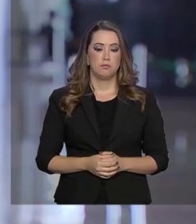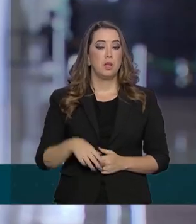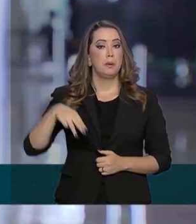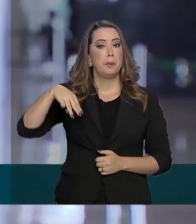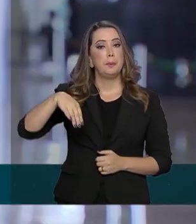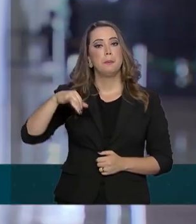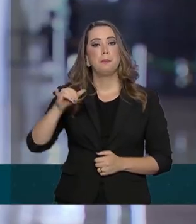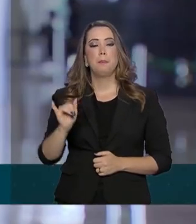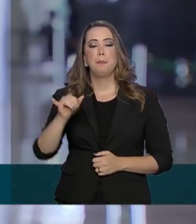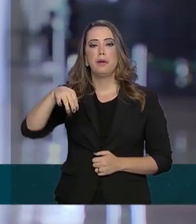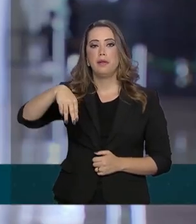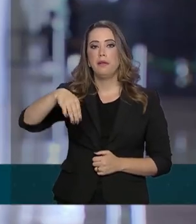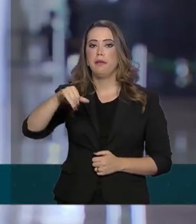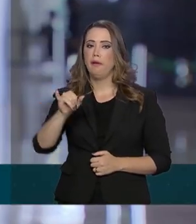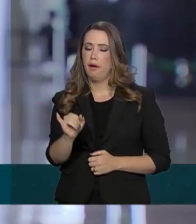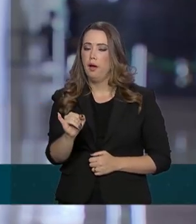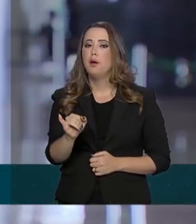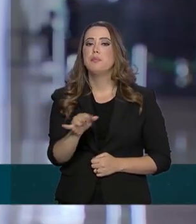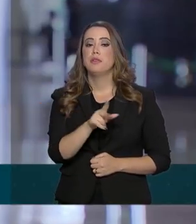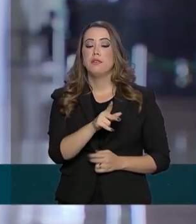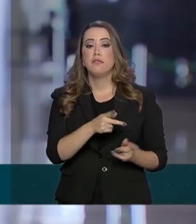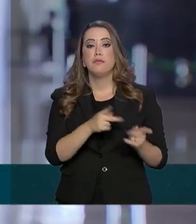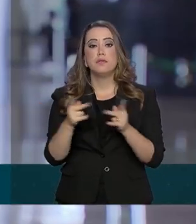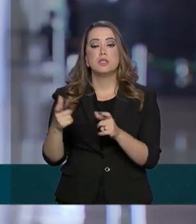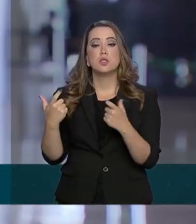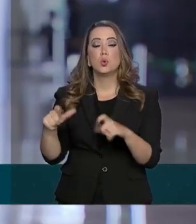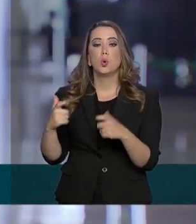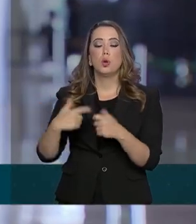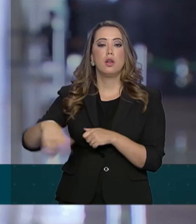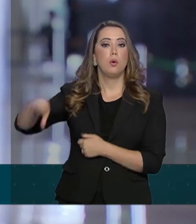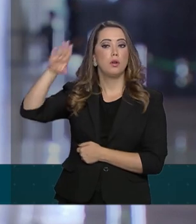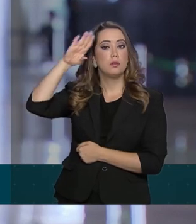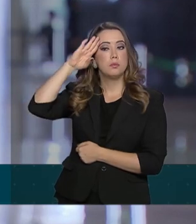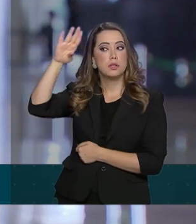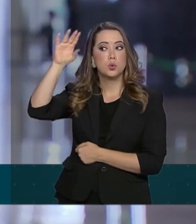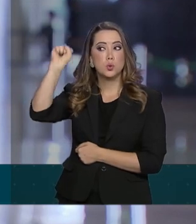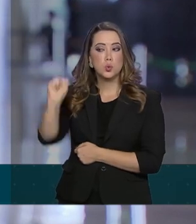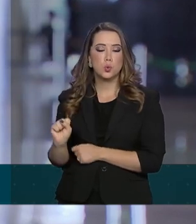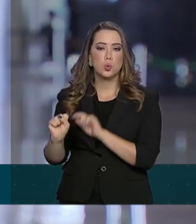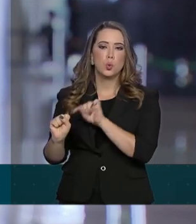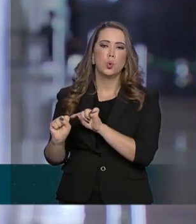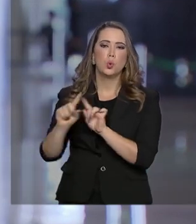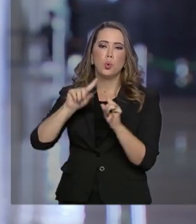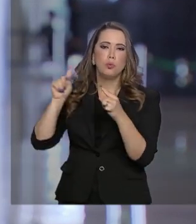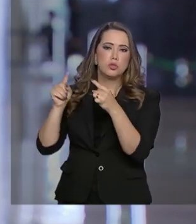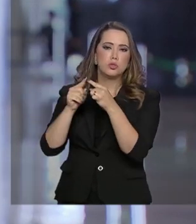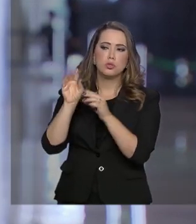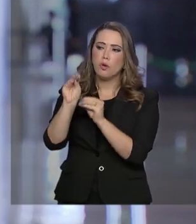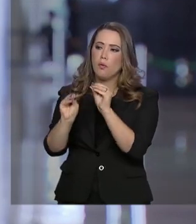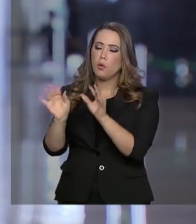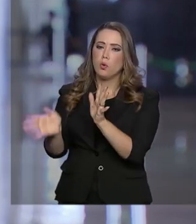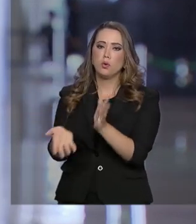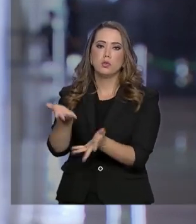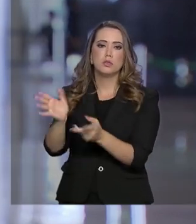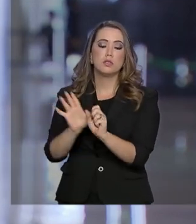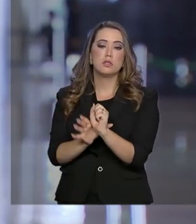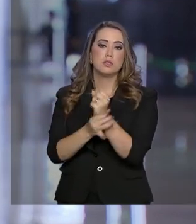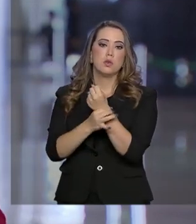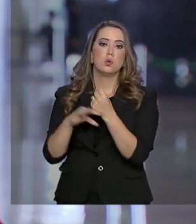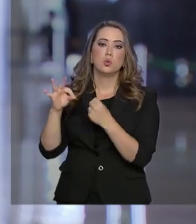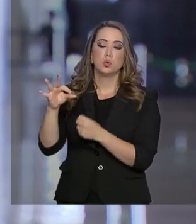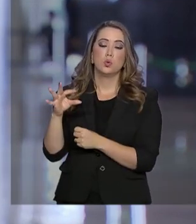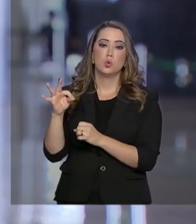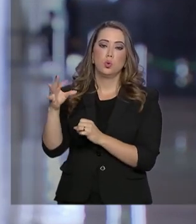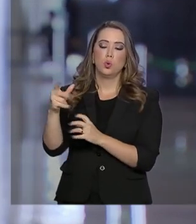o presidente Bolsonaro visita o Comando Militar do Sul, organização norte-americana, destinada a tratar da segurança em todo o